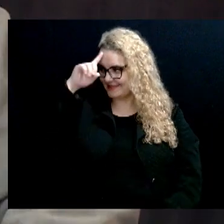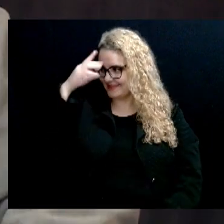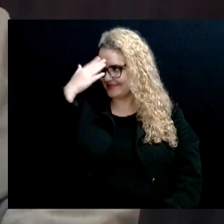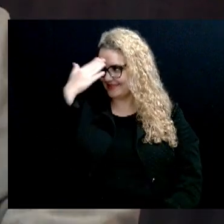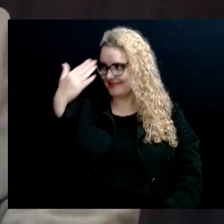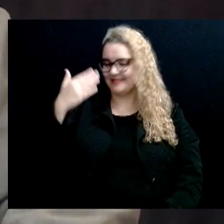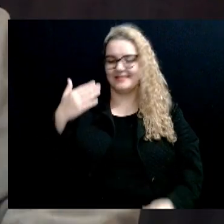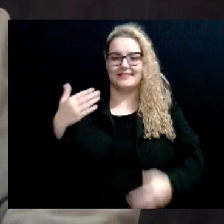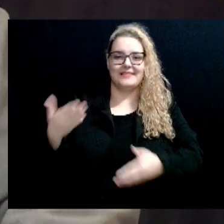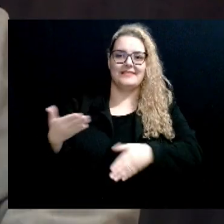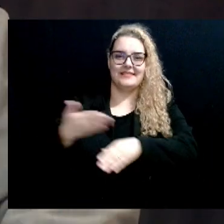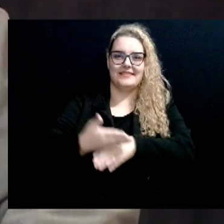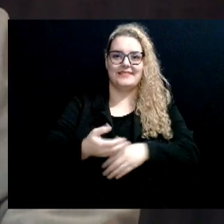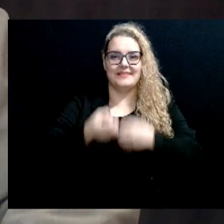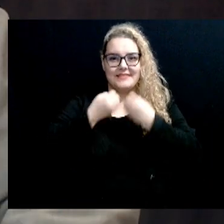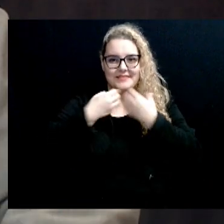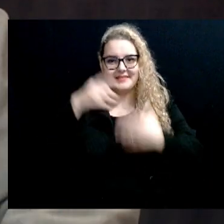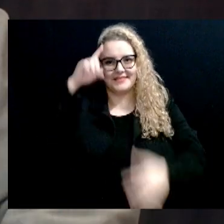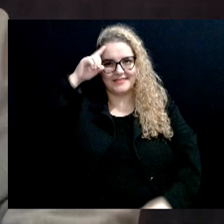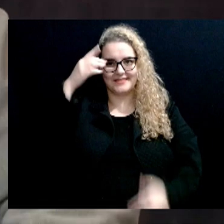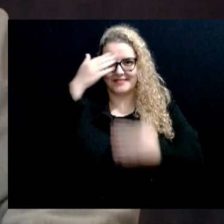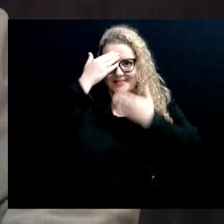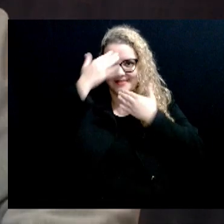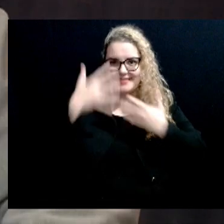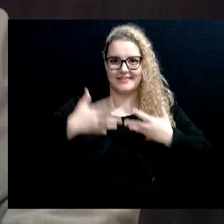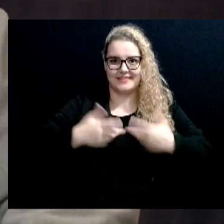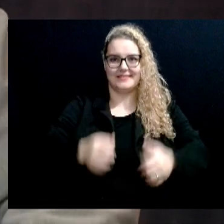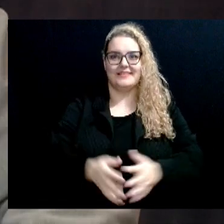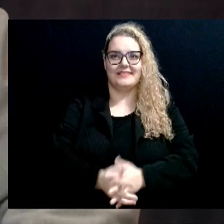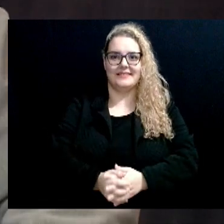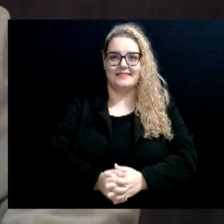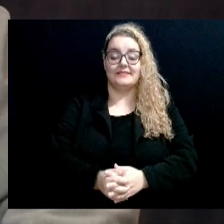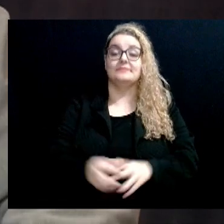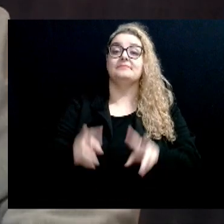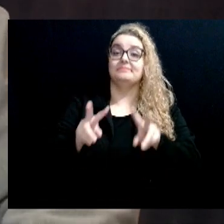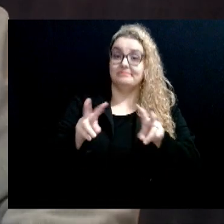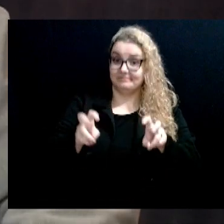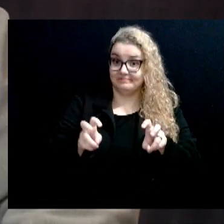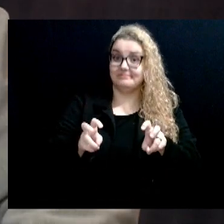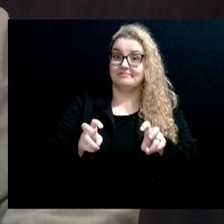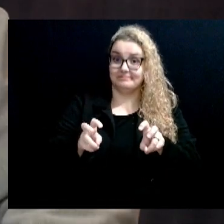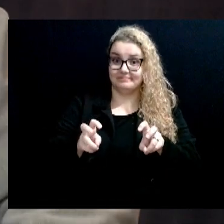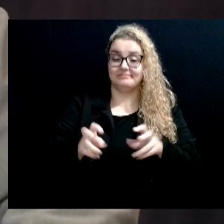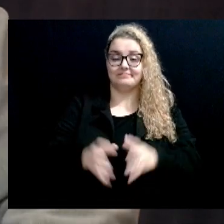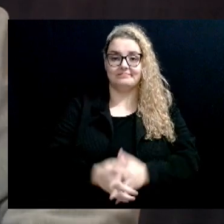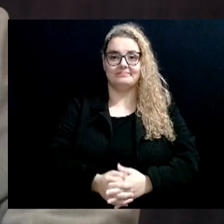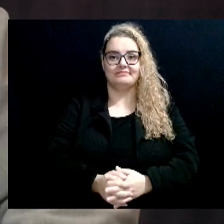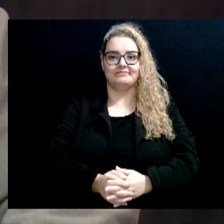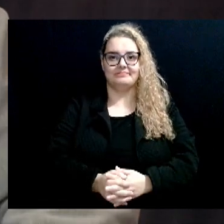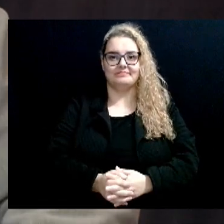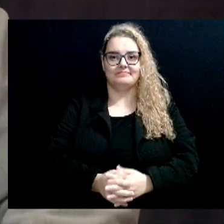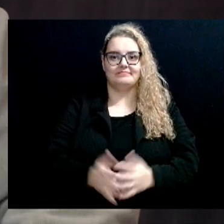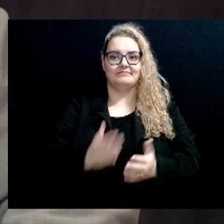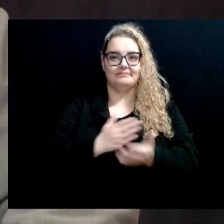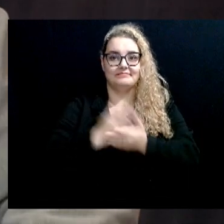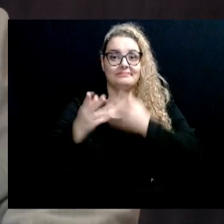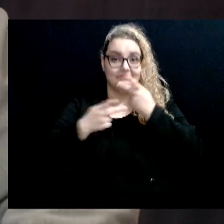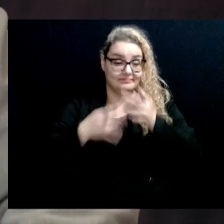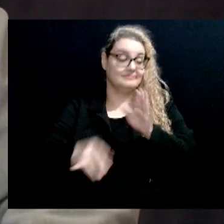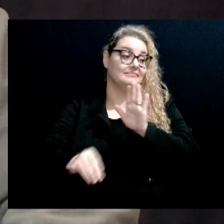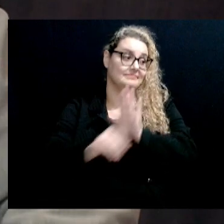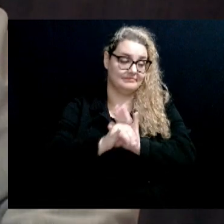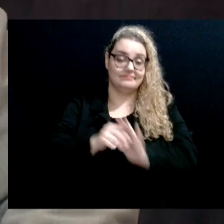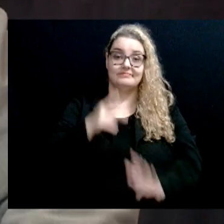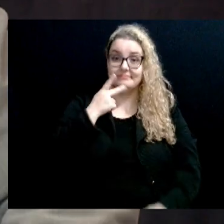Bom dia, primeiramente obrigado pelo convite. Esse é um tema que realmente você trouxe no começo sobre identidade, né? Eu diria que talvez